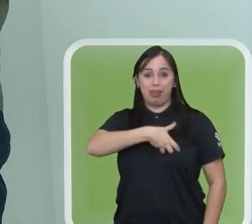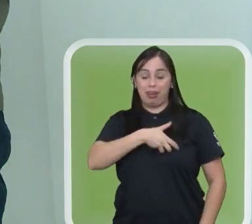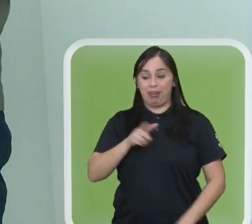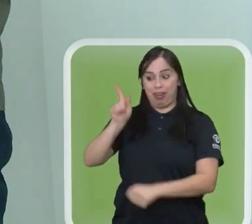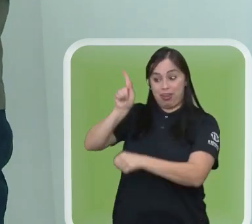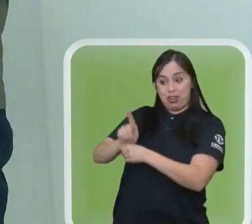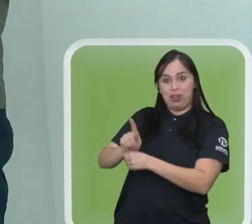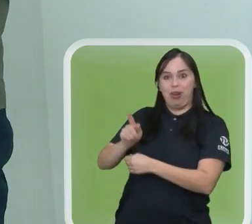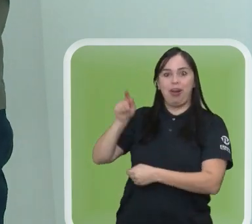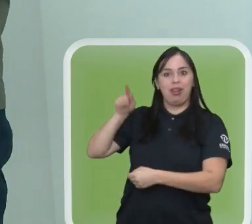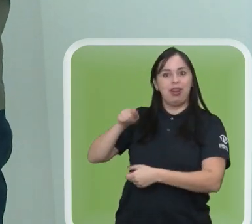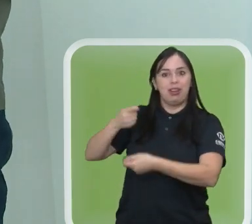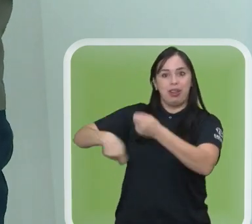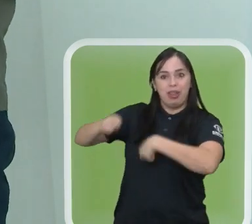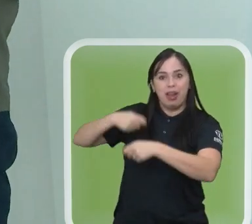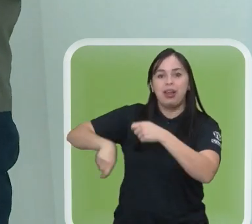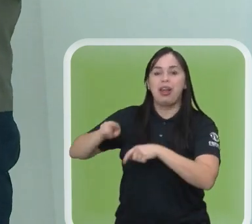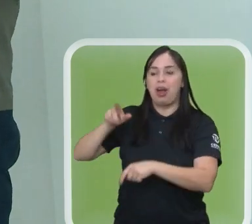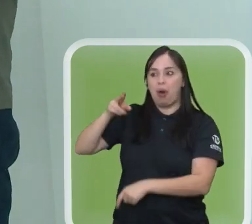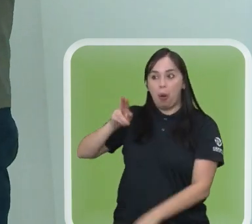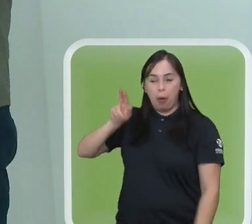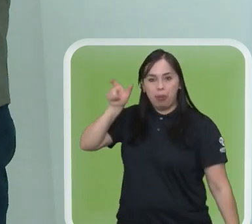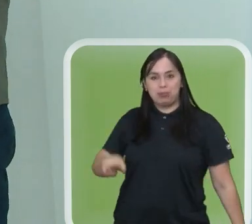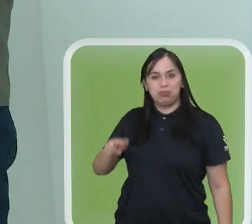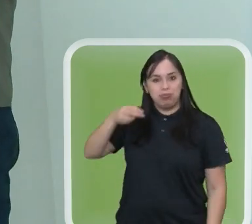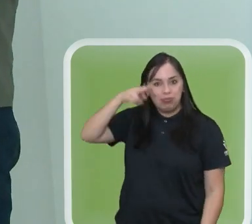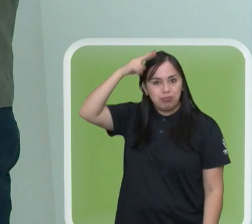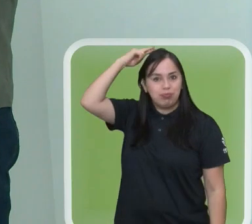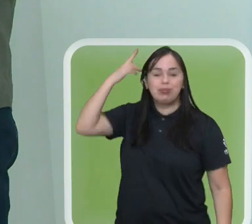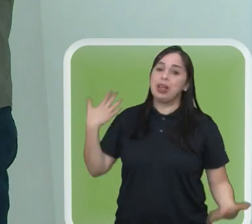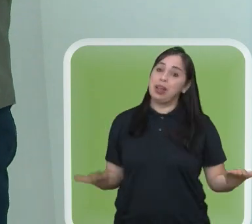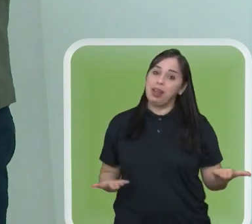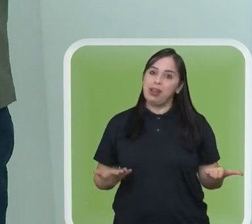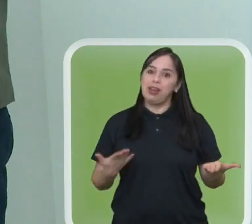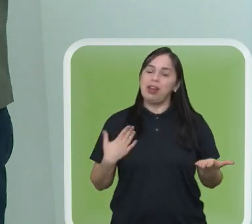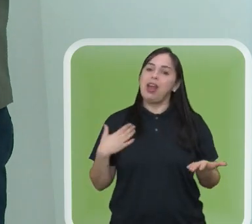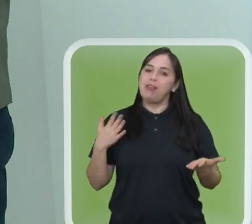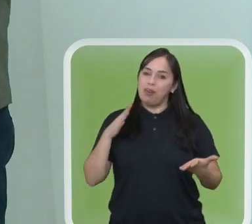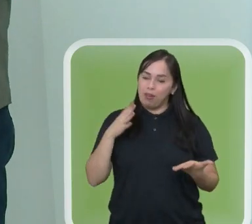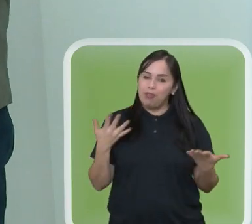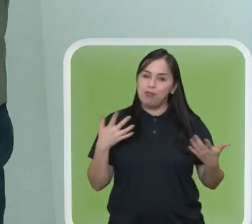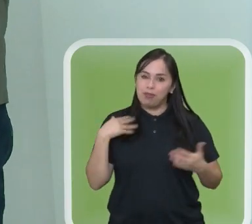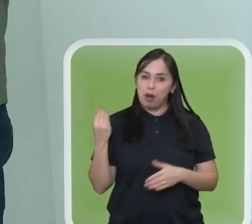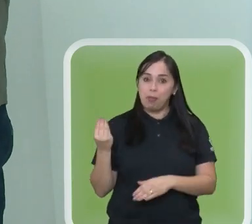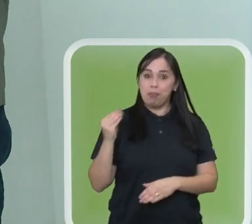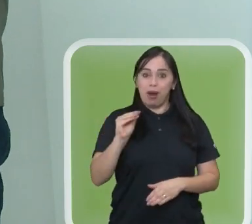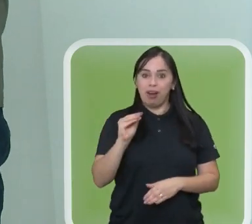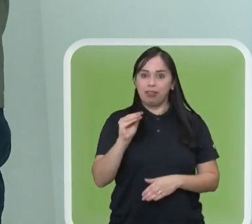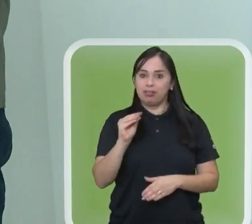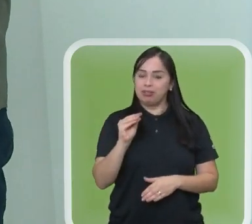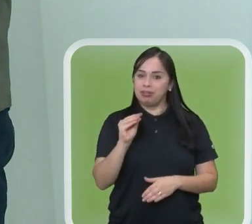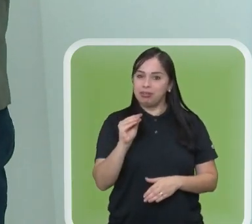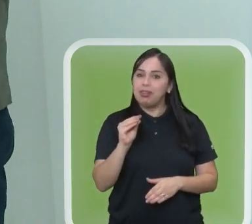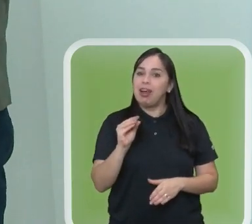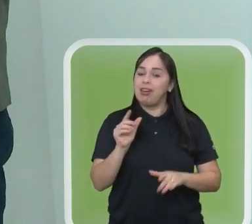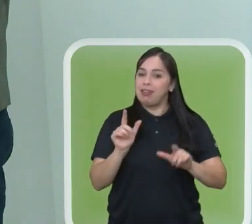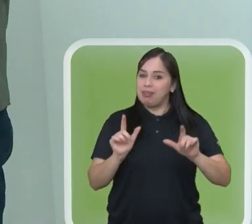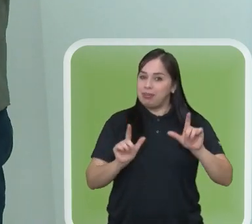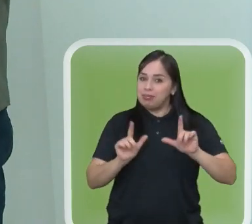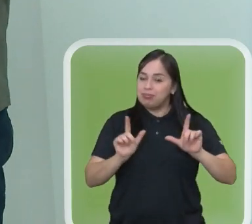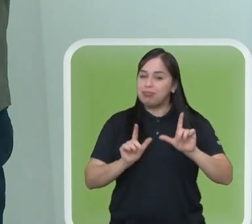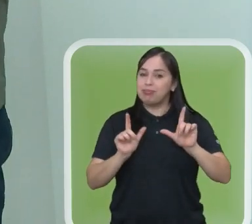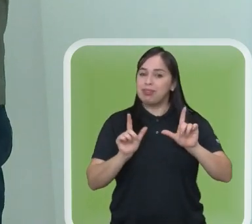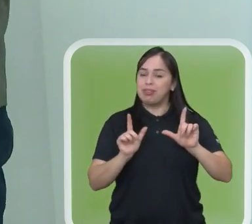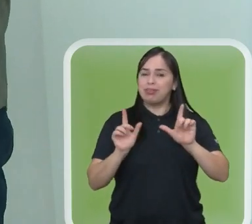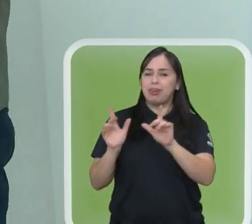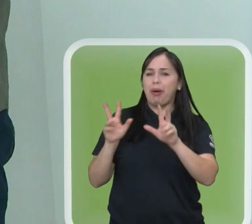de futebol, o Robertinho da Padaria. A gente vai fazer o seguinte, vou colocar já agora para você a terceira parte que a gente preparou